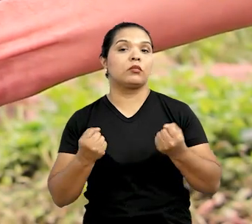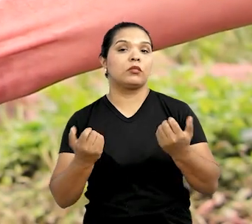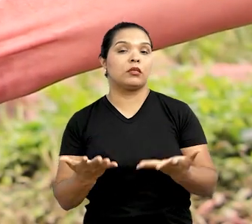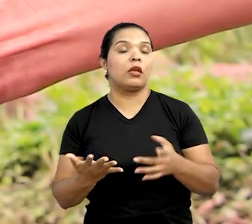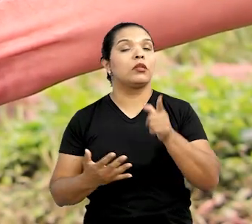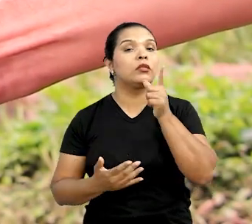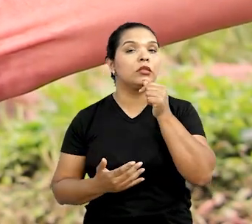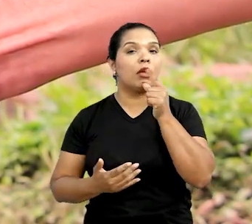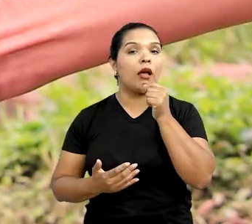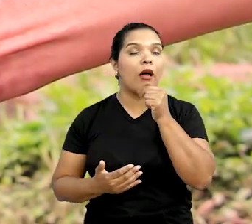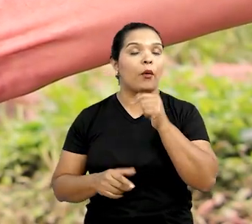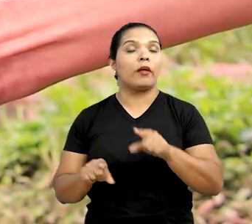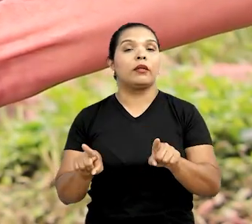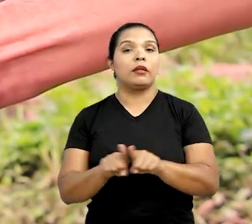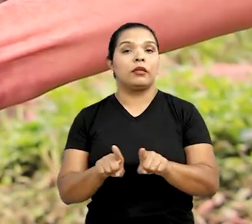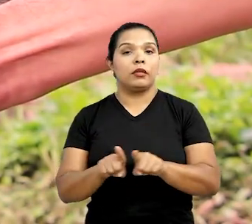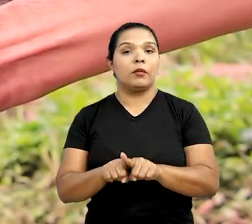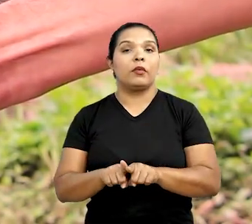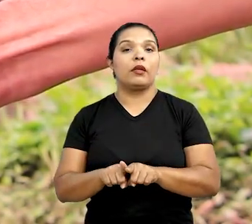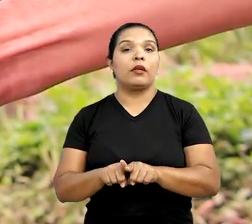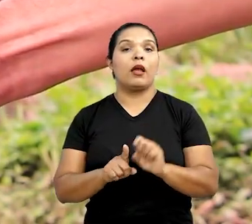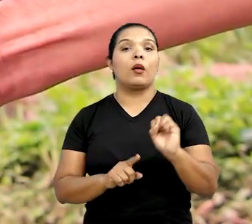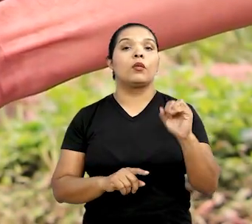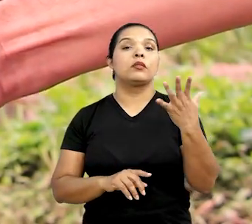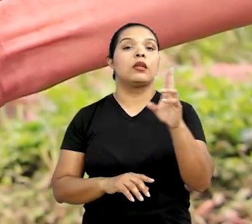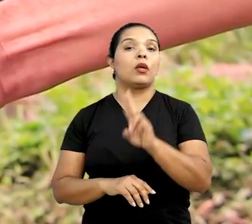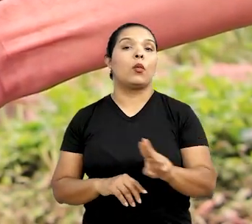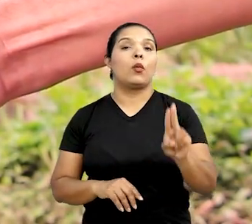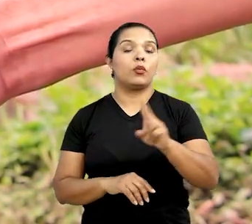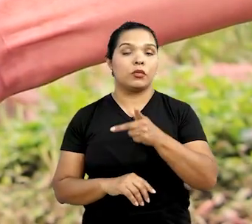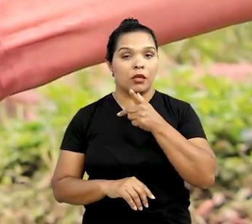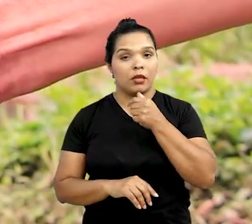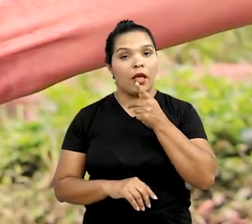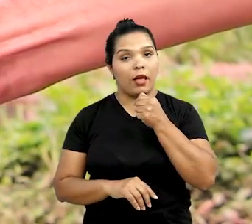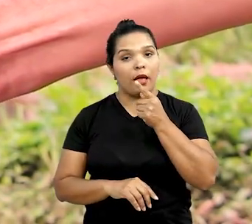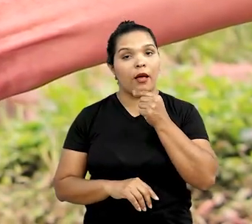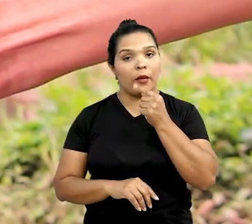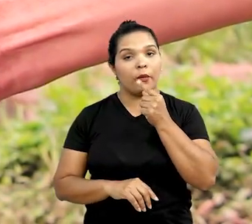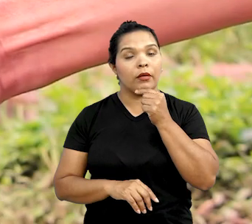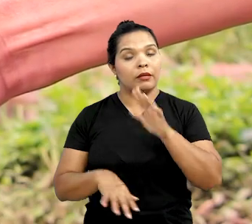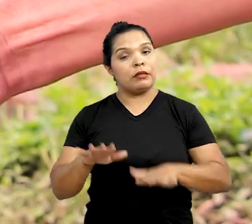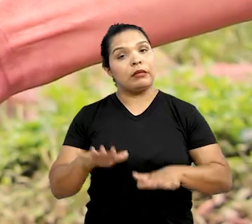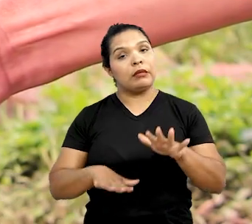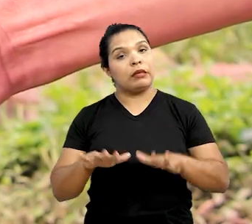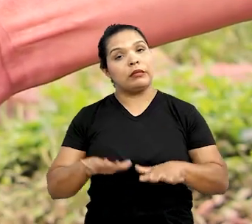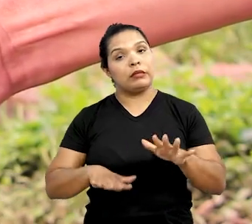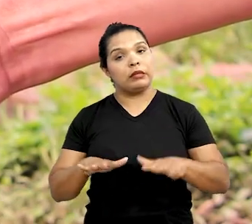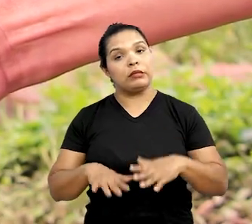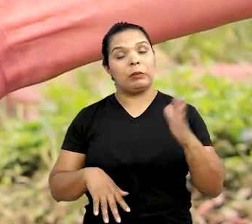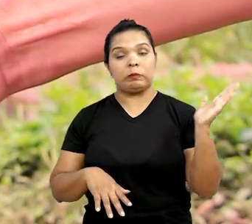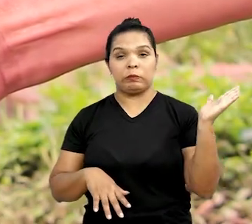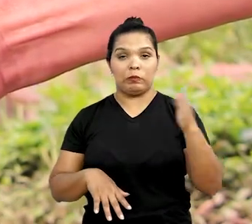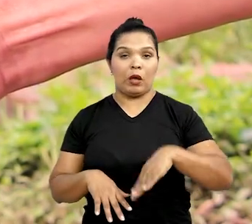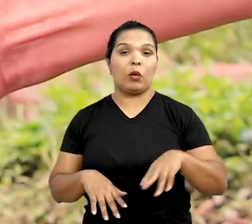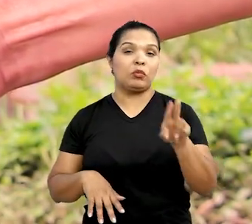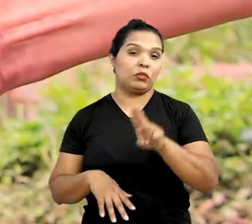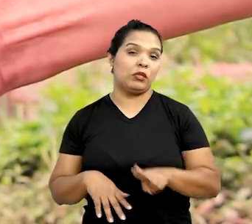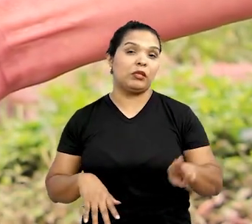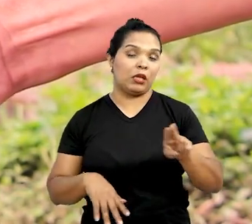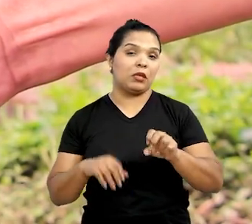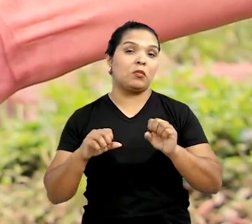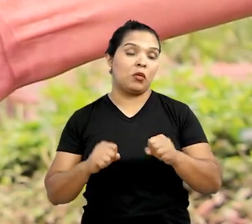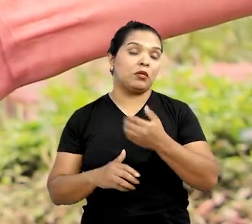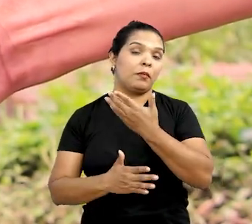disponibilidade de água e, consequentemente, esses usos da água, que muitas vezes são mal feitos,